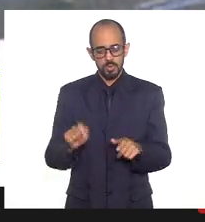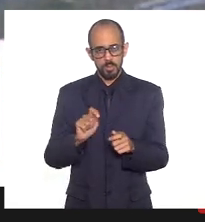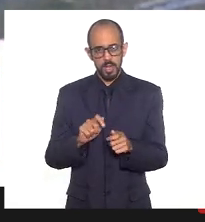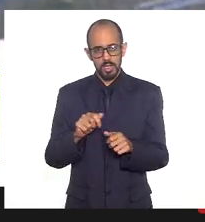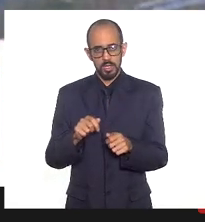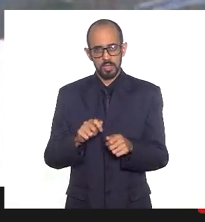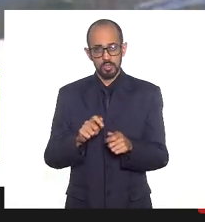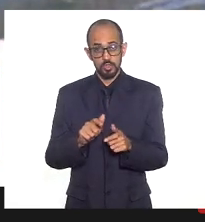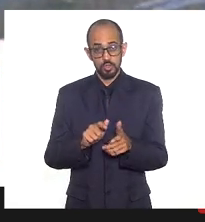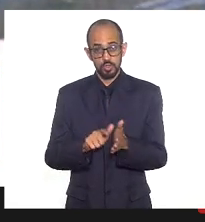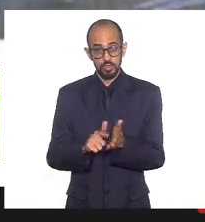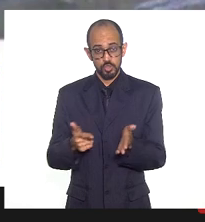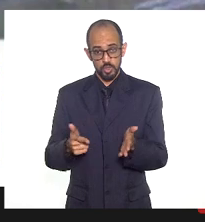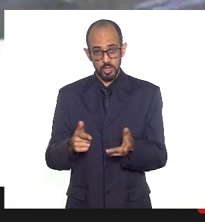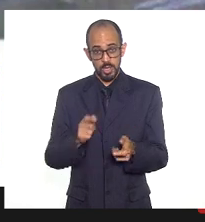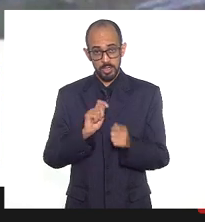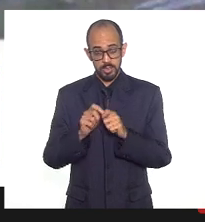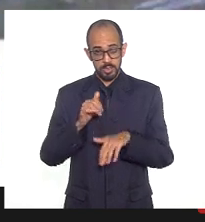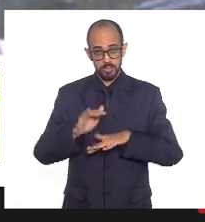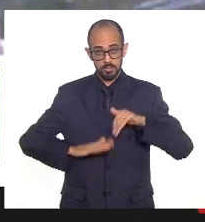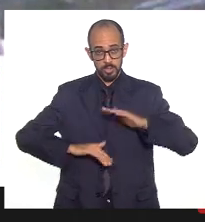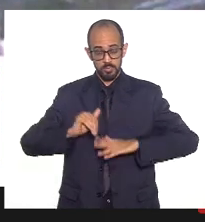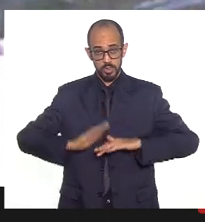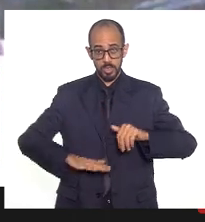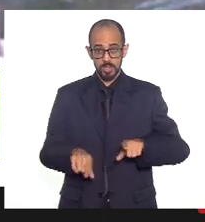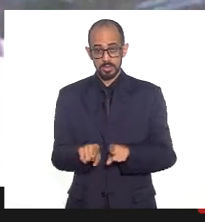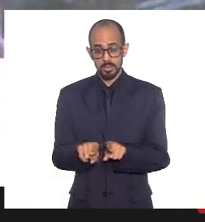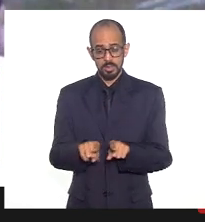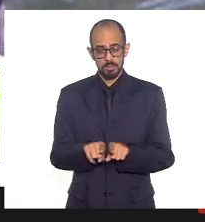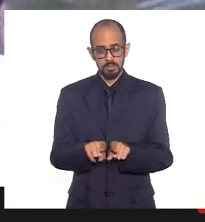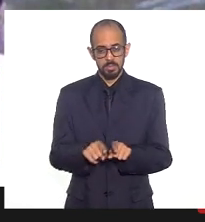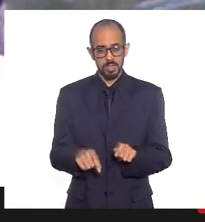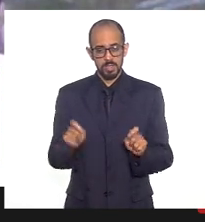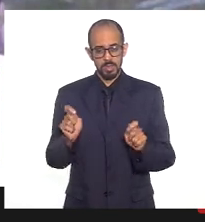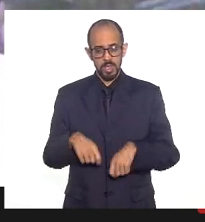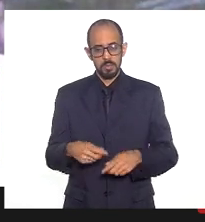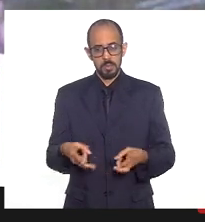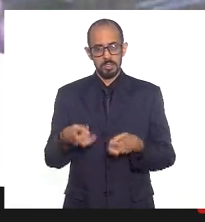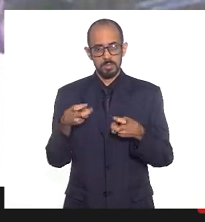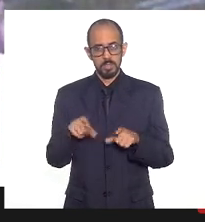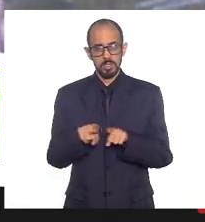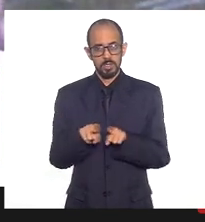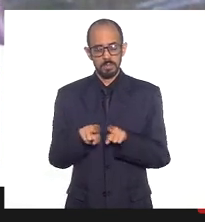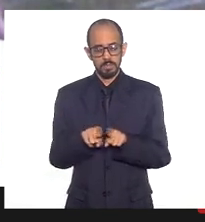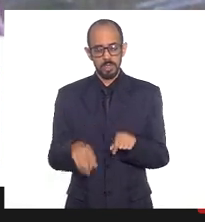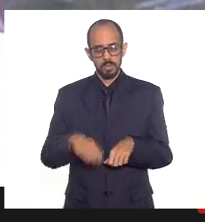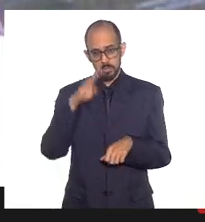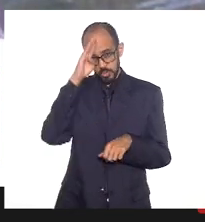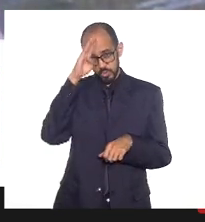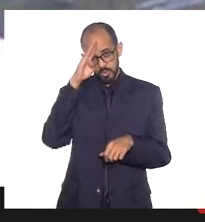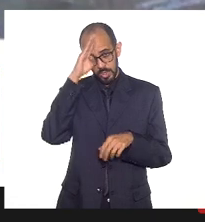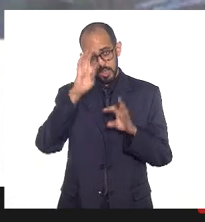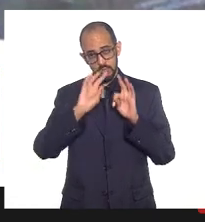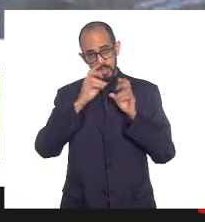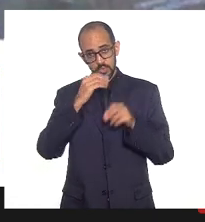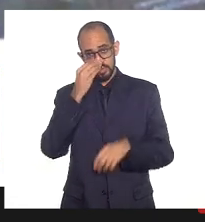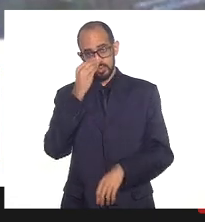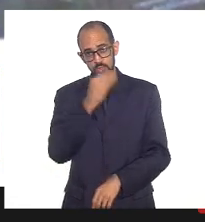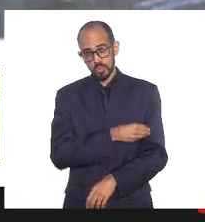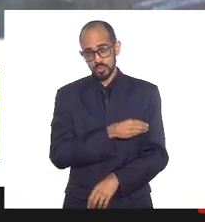às pautas ali colocadas. Isso se expressa muito nitidamente no Bolsonaro e a seu total